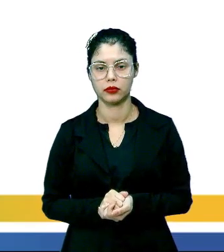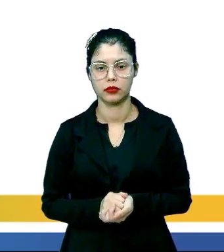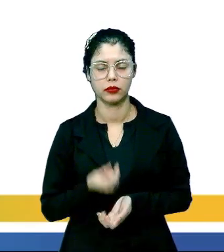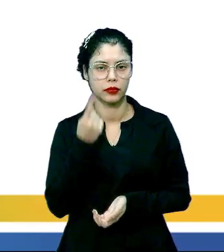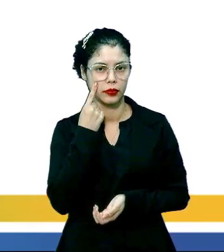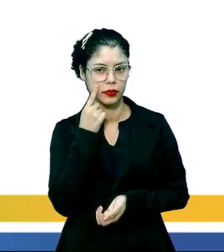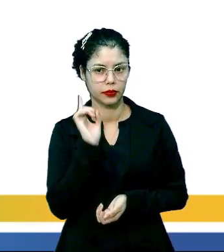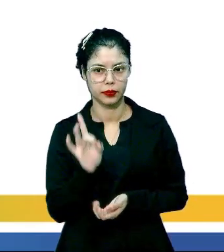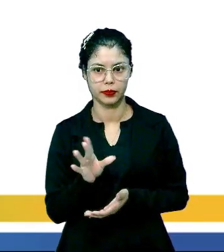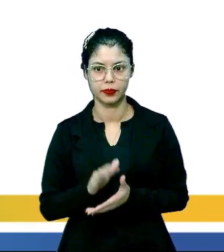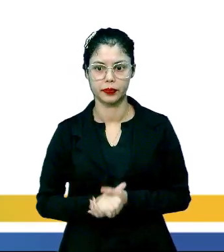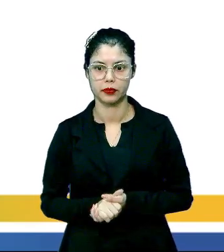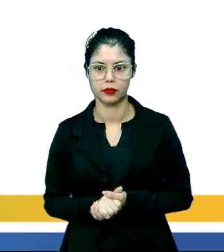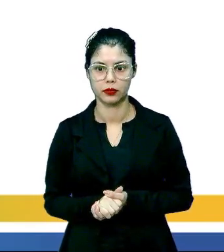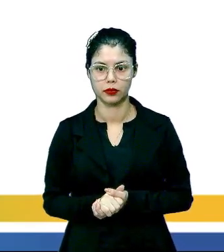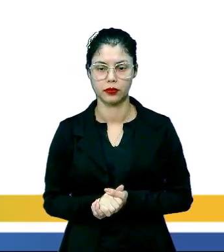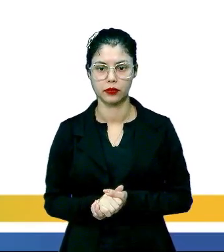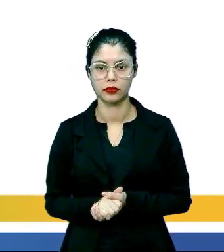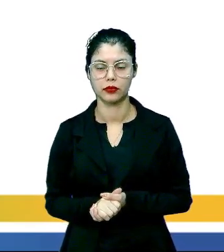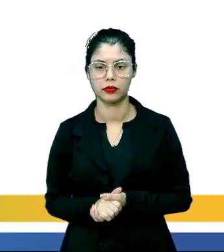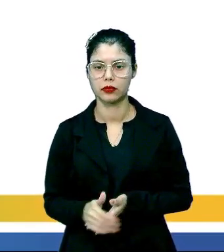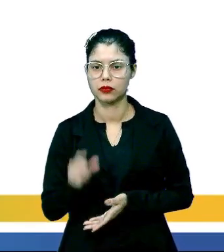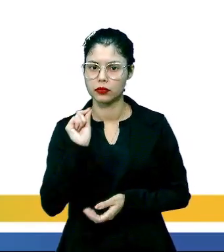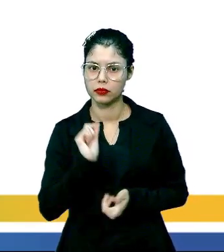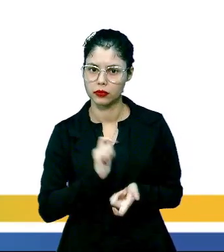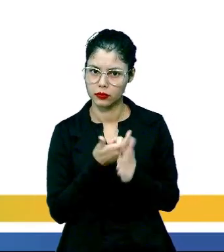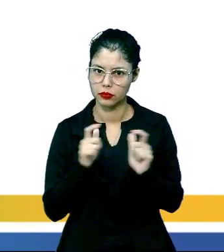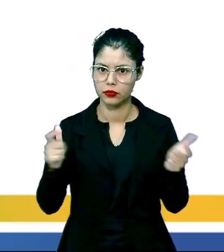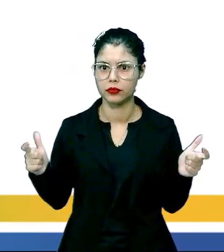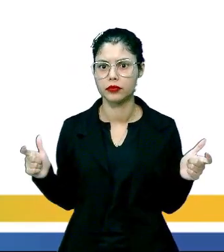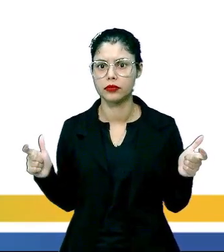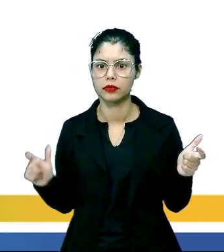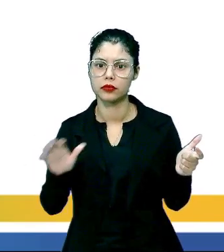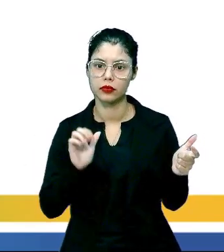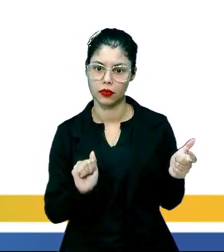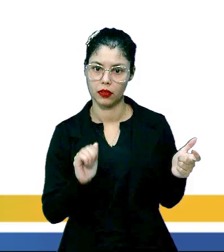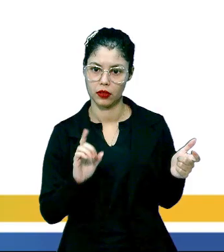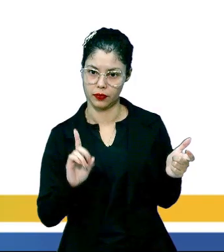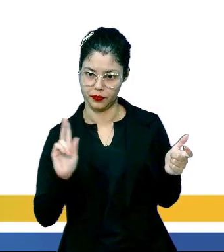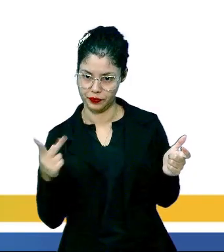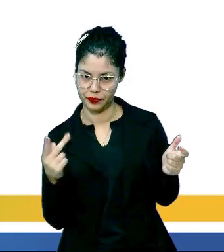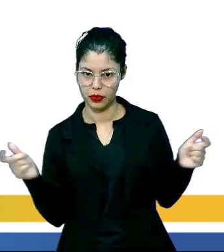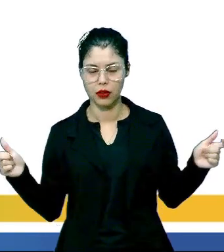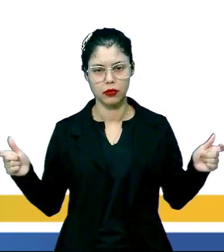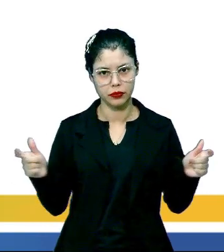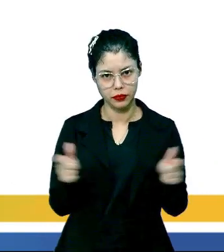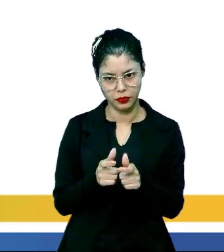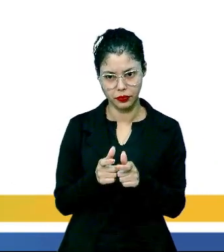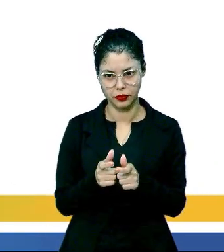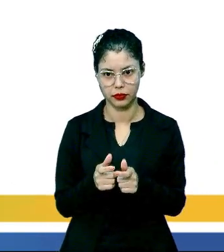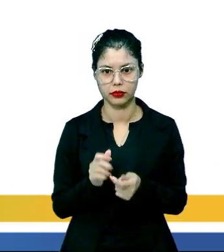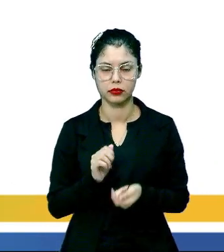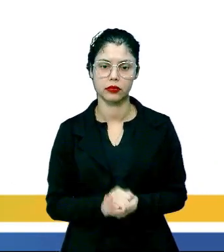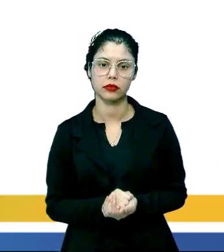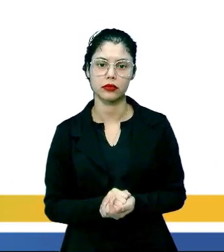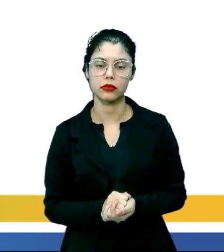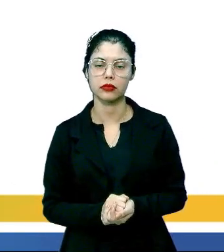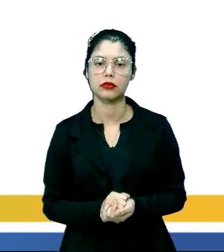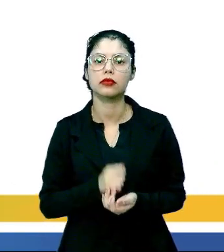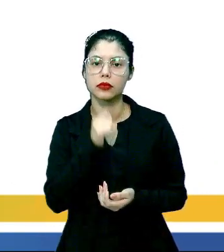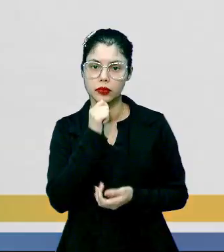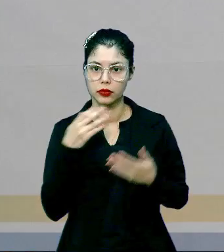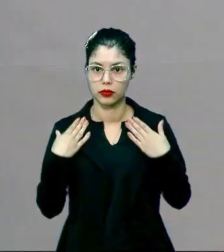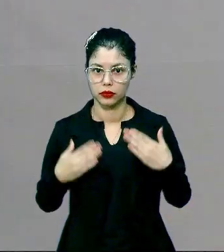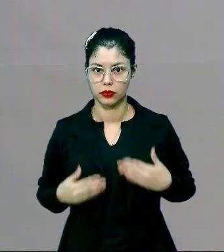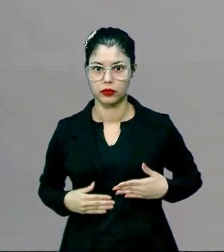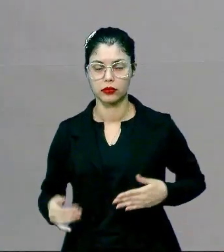E olha só, o que pode aumentar o ADH ou diminuir o ADH no seu corpo, que